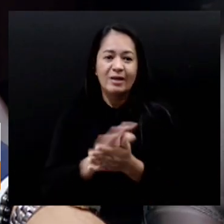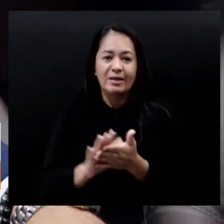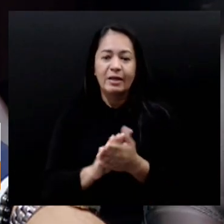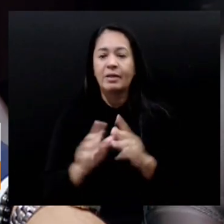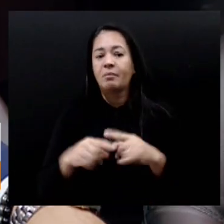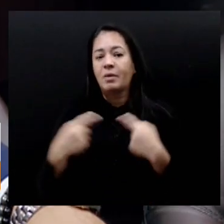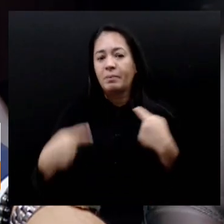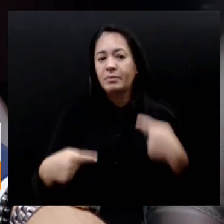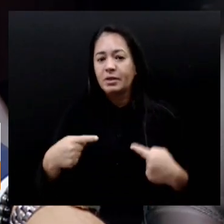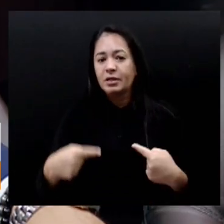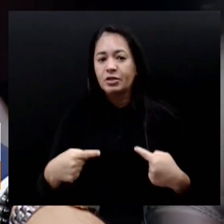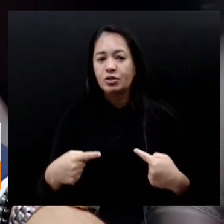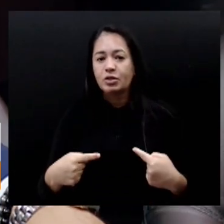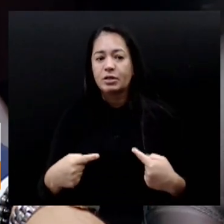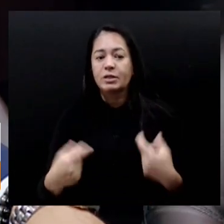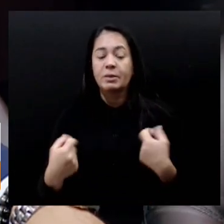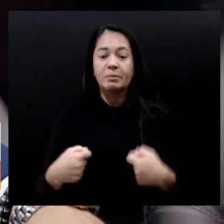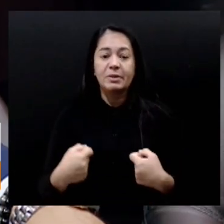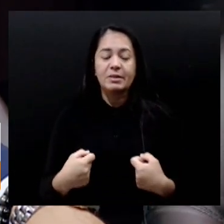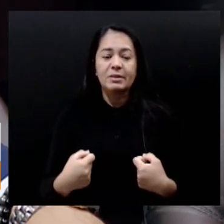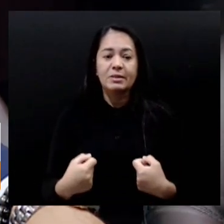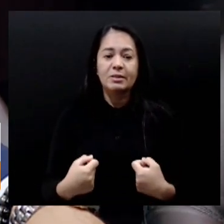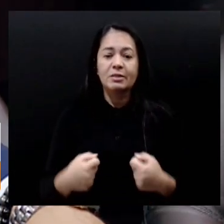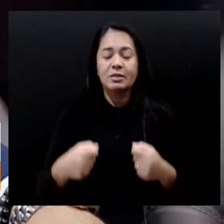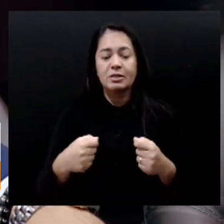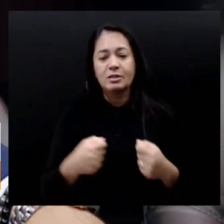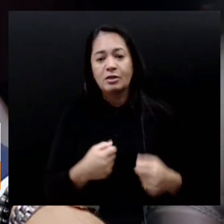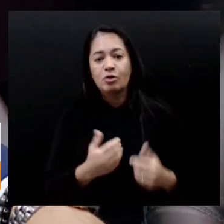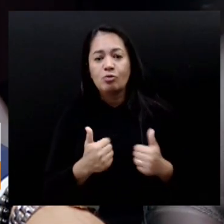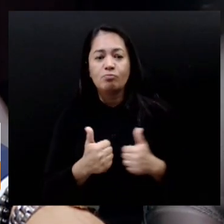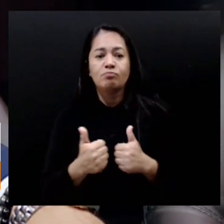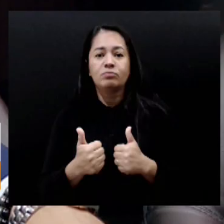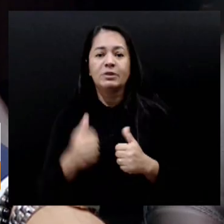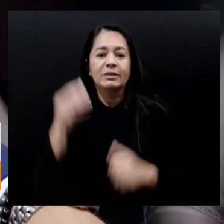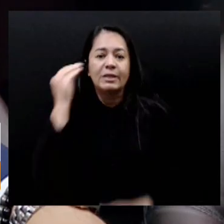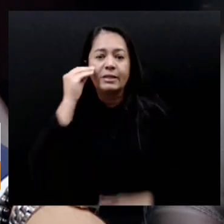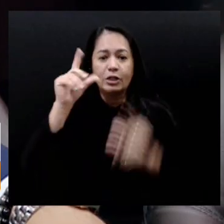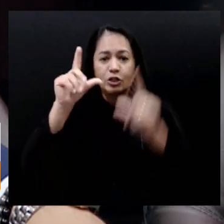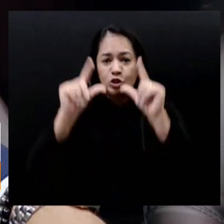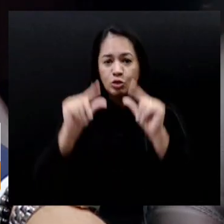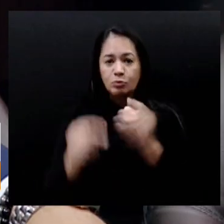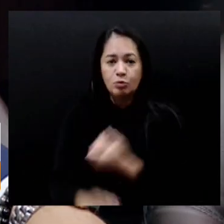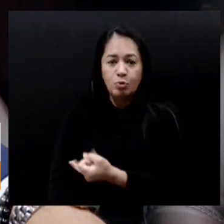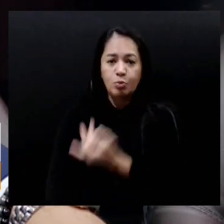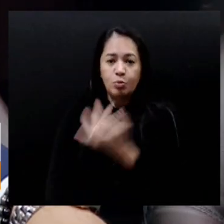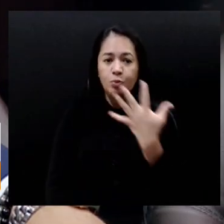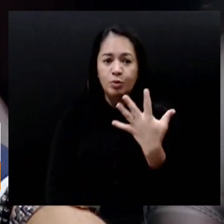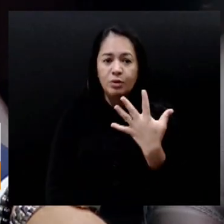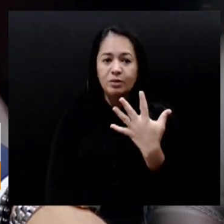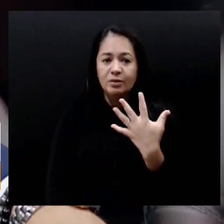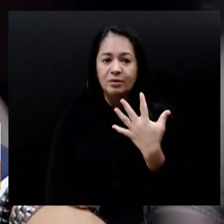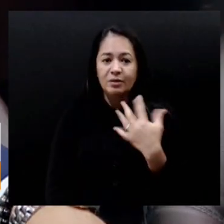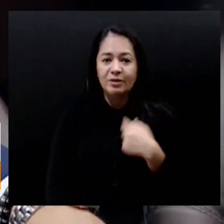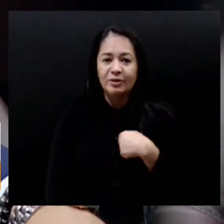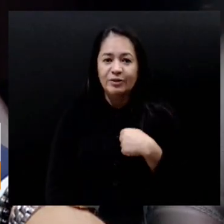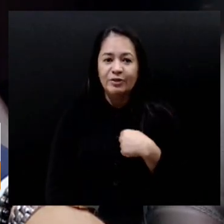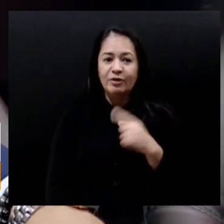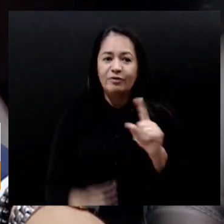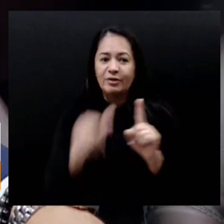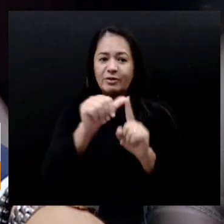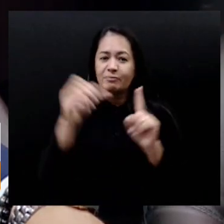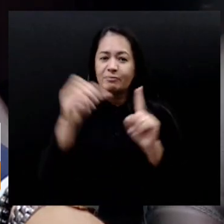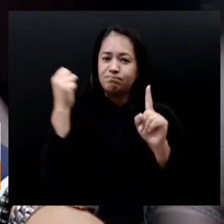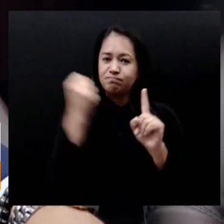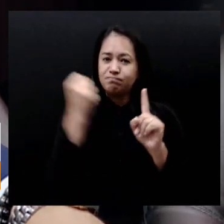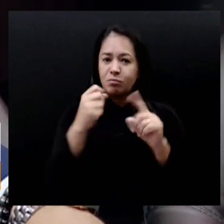seguidas para poder diminuir esses números, que são extremamente alarmantes, né? Então, eu toquei na ferida aqui do feminicídio, da questão da violência doméstica,